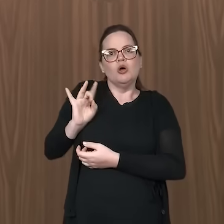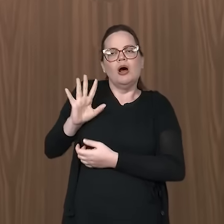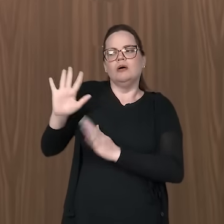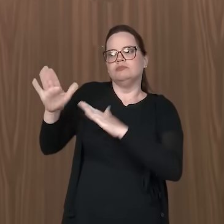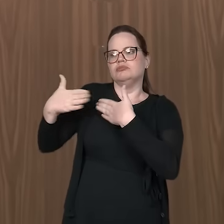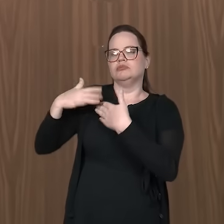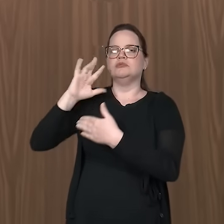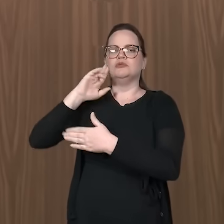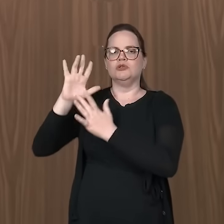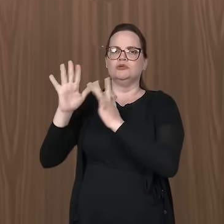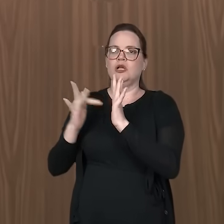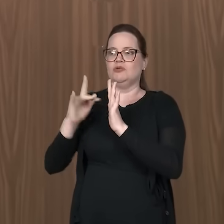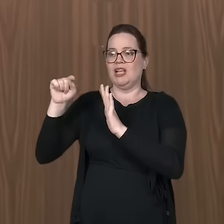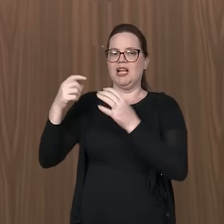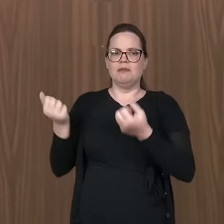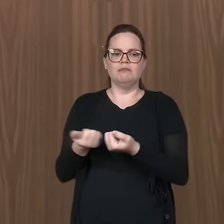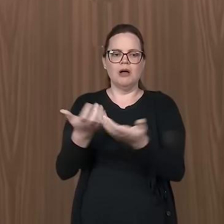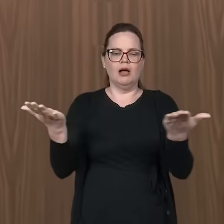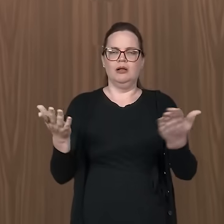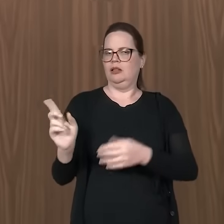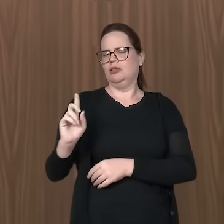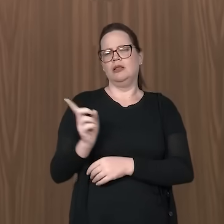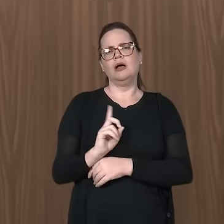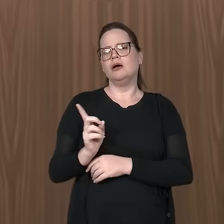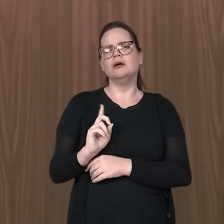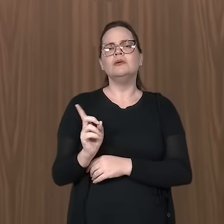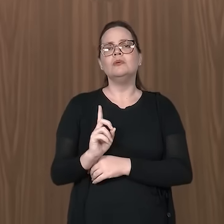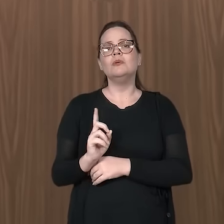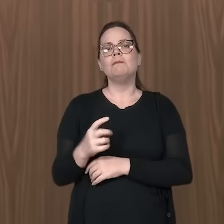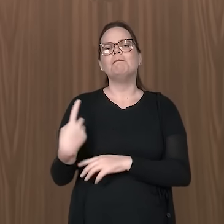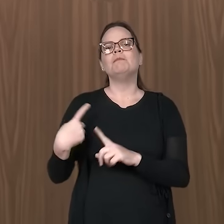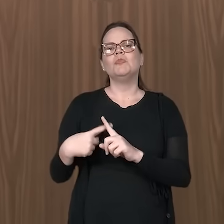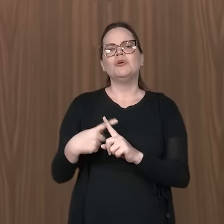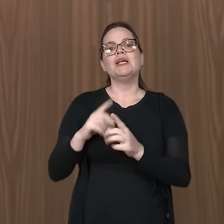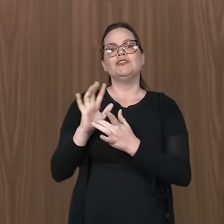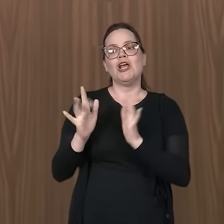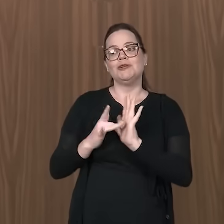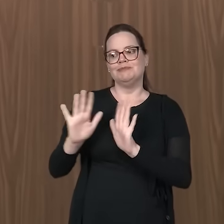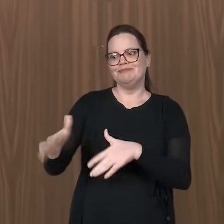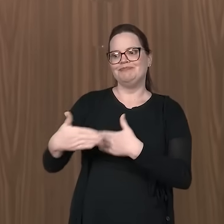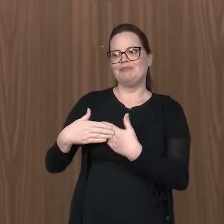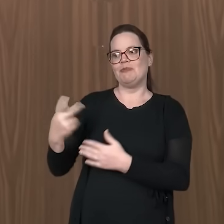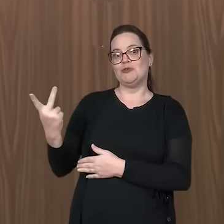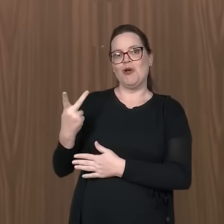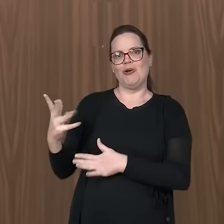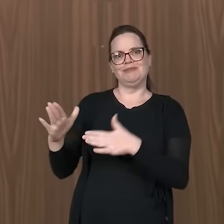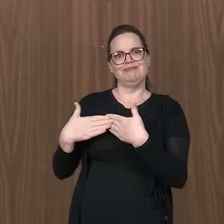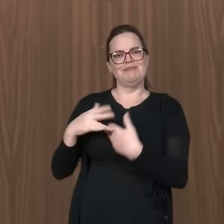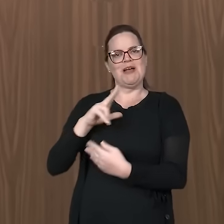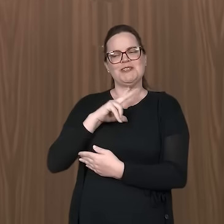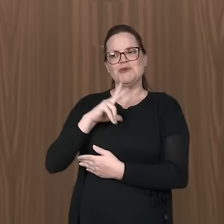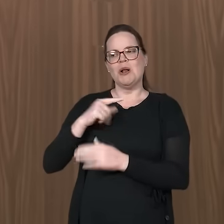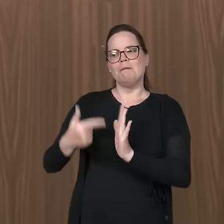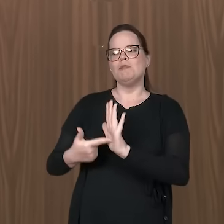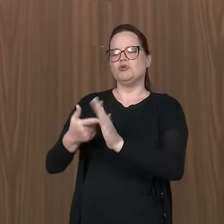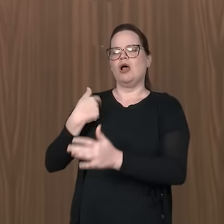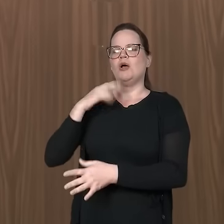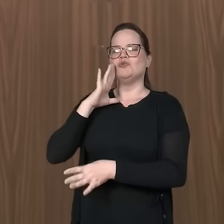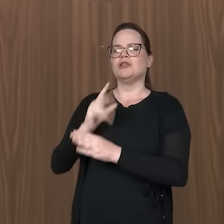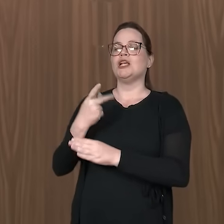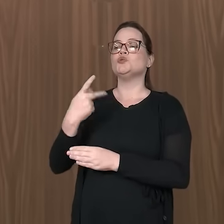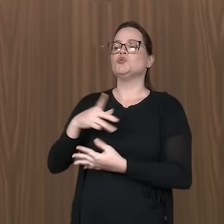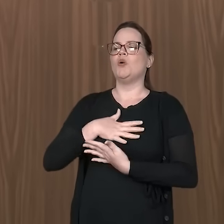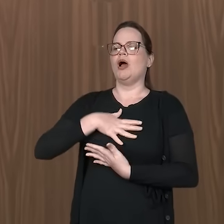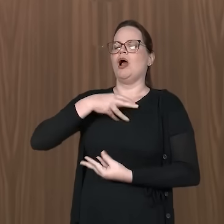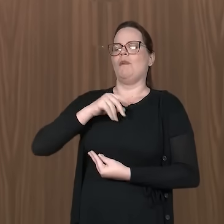e ela. E quando o Senhor falou com ela e mostrou que ele conhecia qual era a verdadeira sede dela,